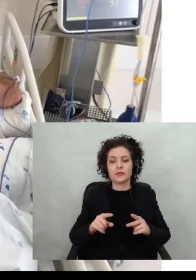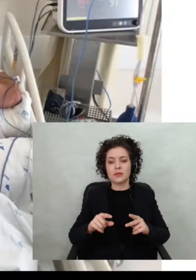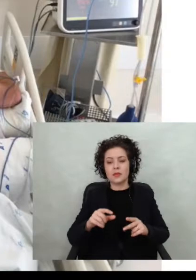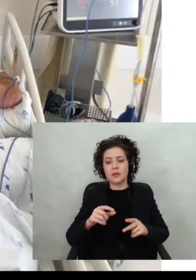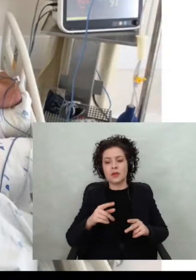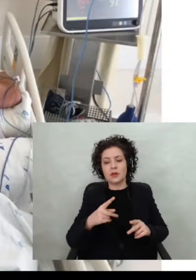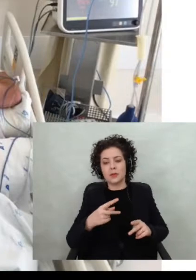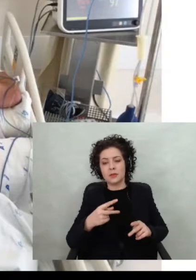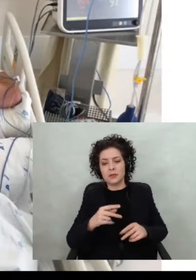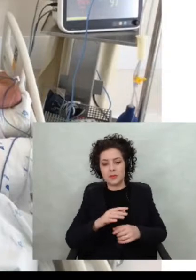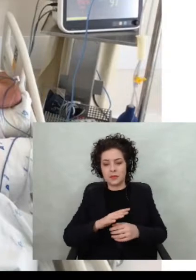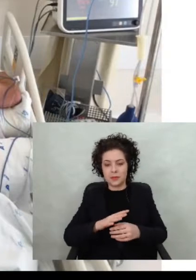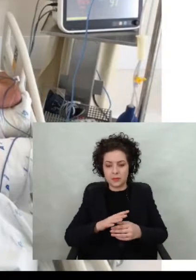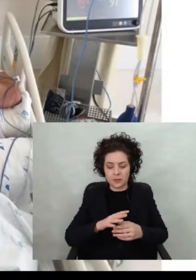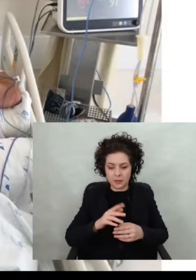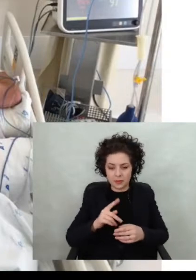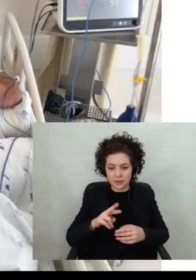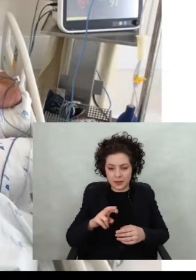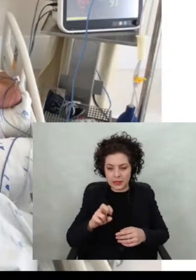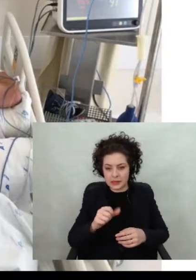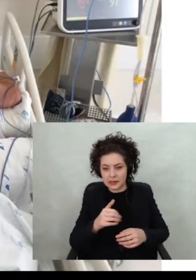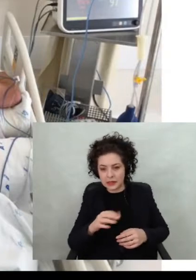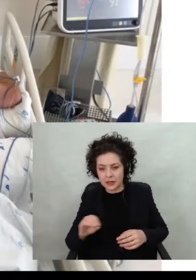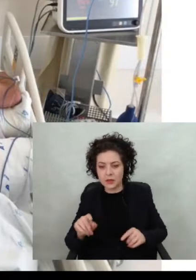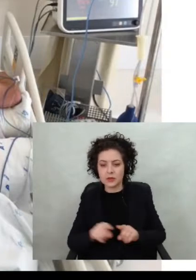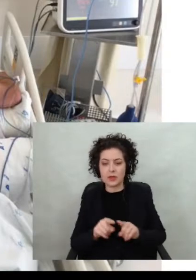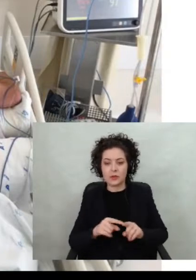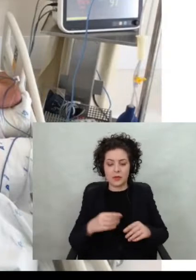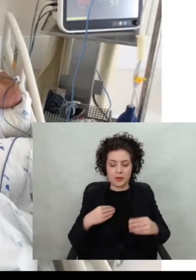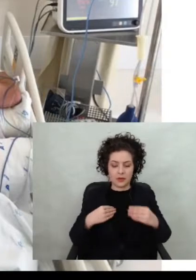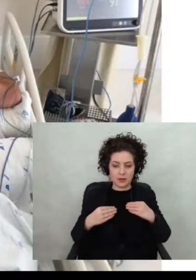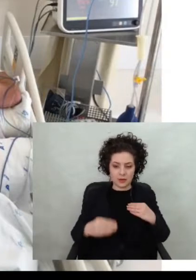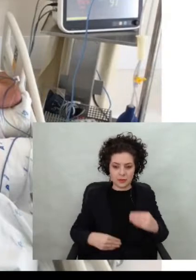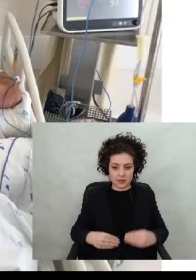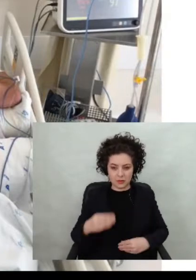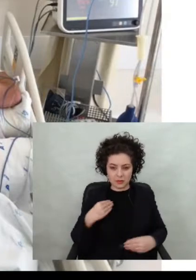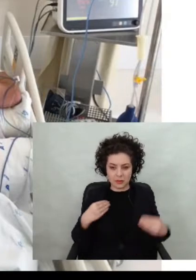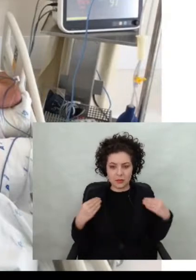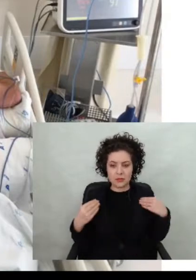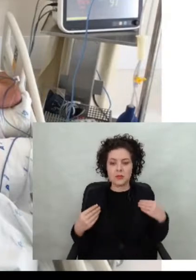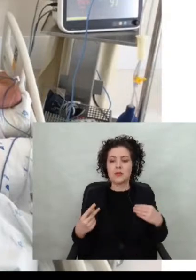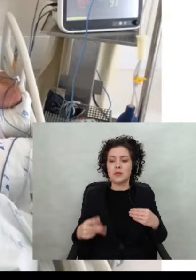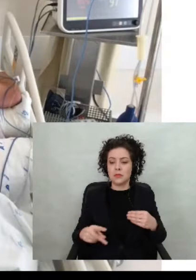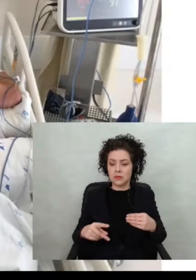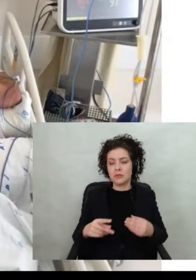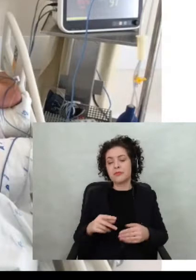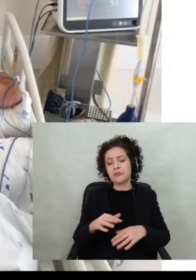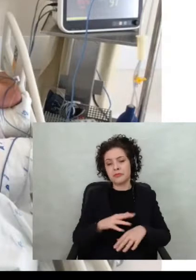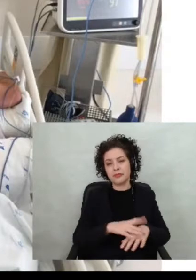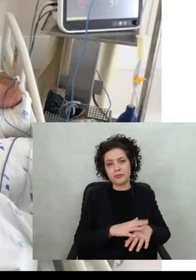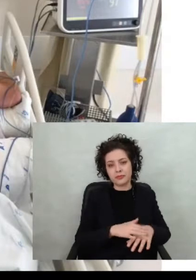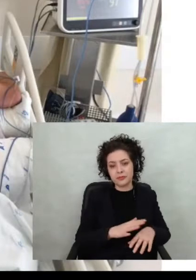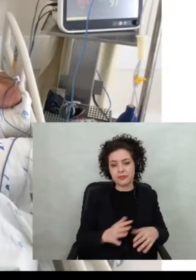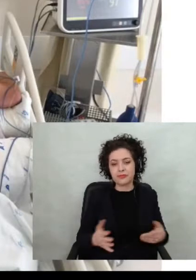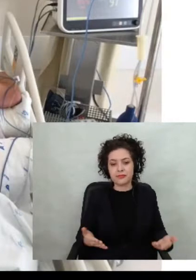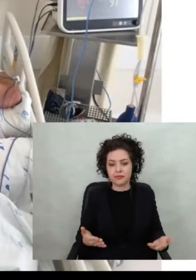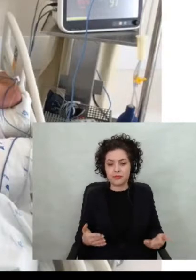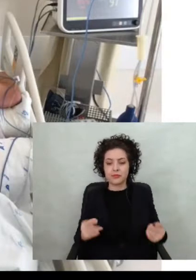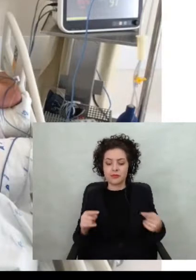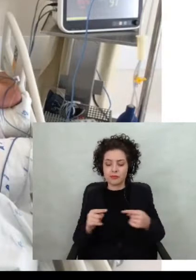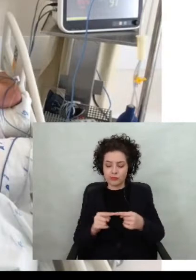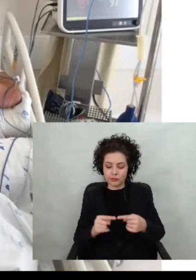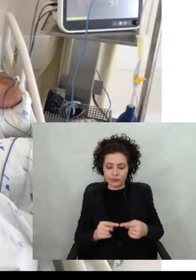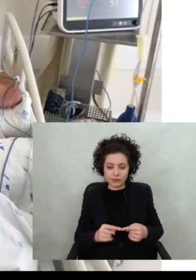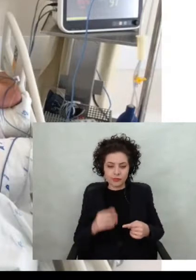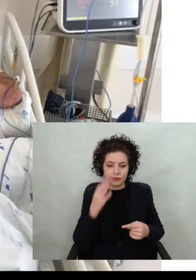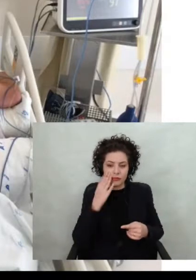recrutamento desses alvéolos que estão colapsados pela própria fisiopatogenia da doença. Então, esta conjunção, como modular a